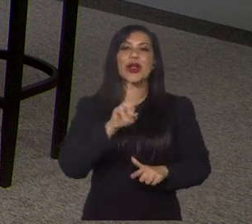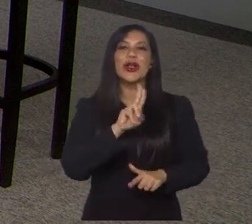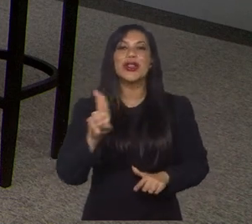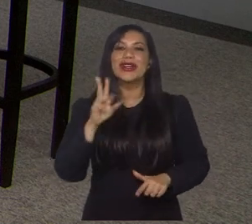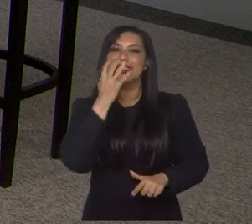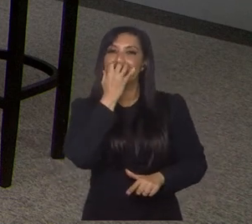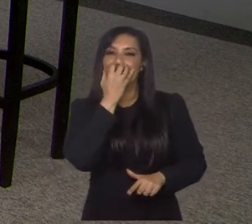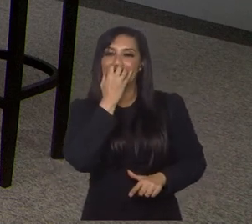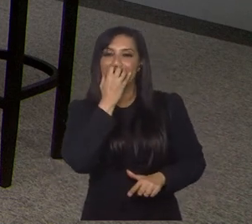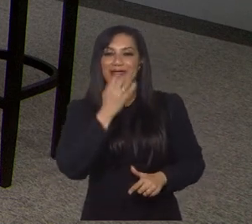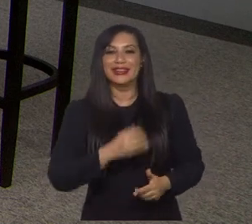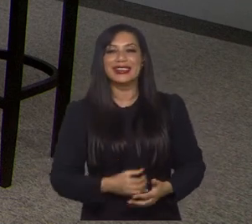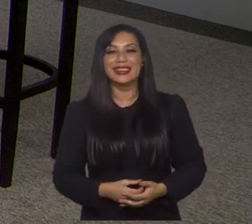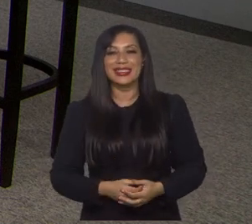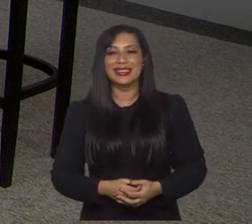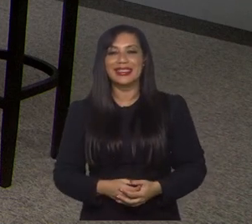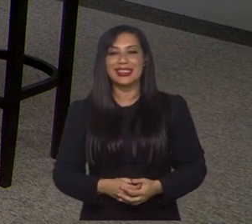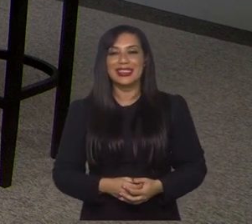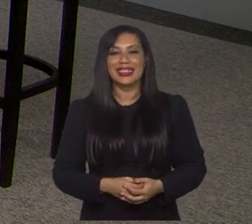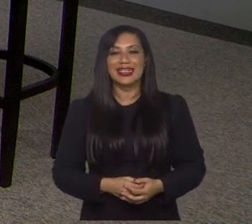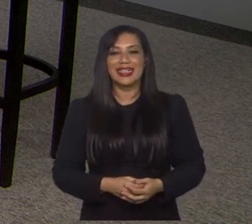dele, Thaís? Ou dela?